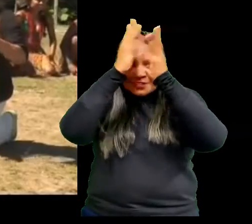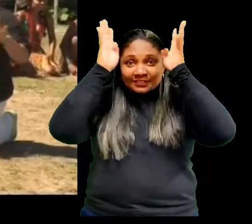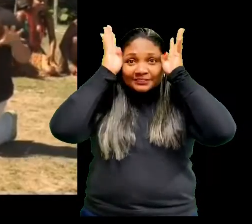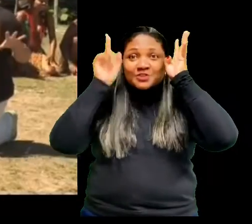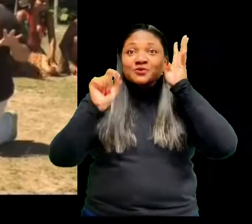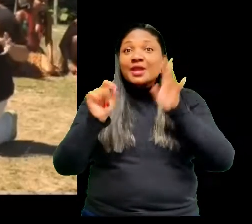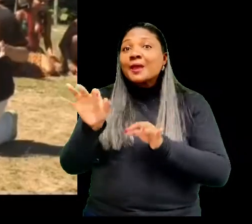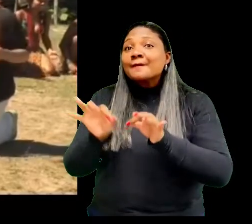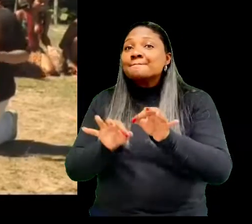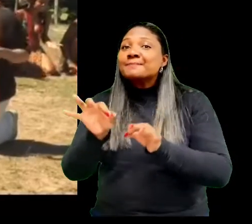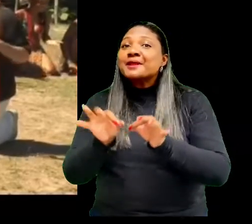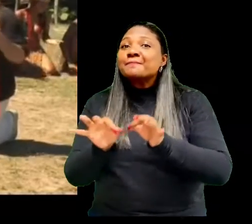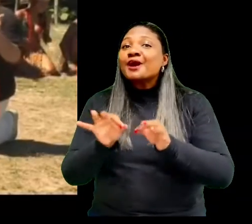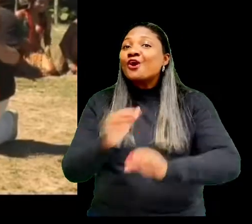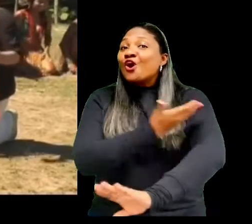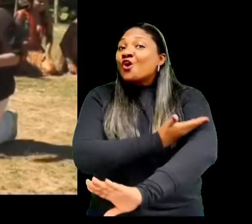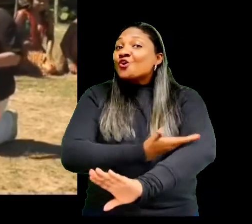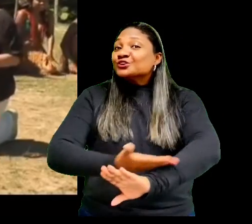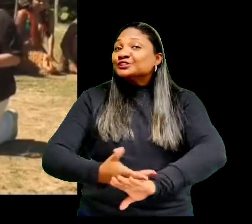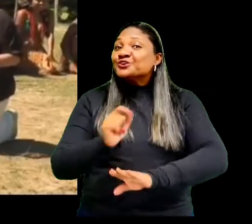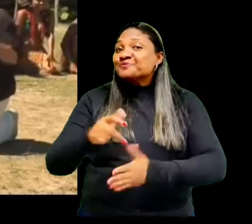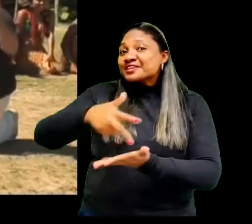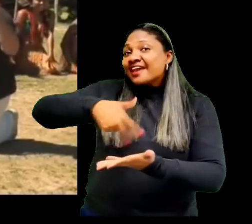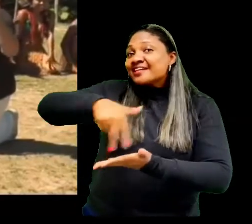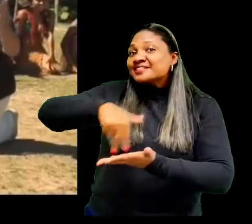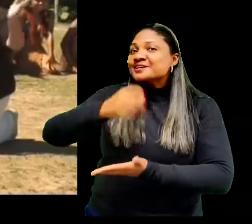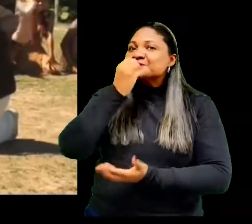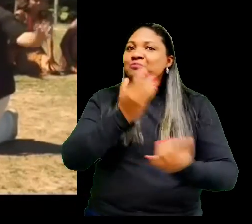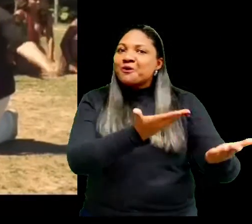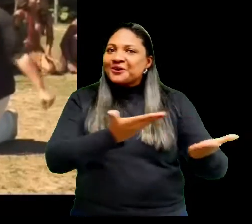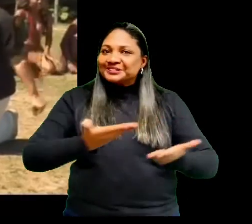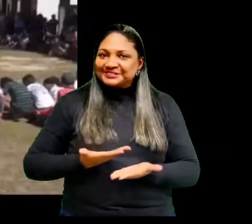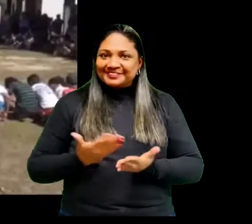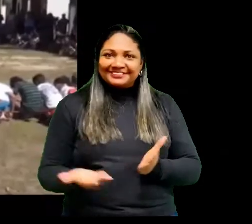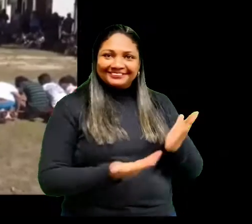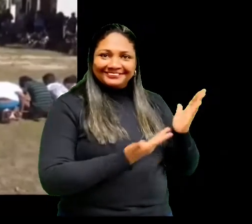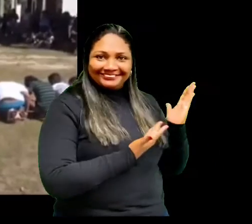que prepararam para a gente um ritual de boas-vindas, o Auê.